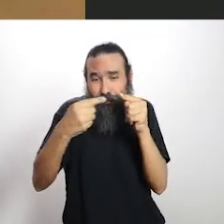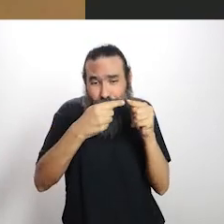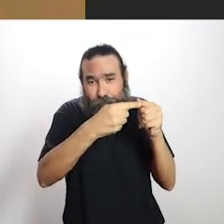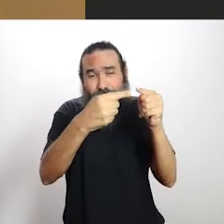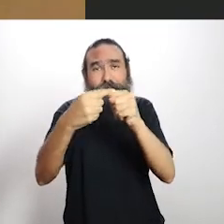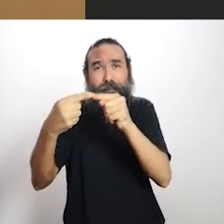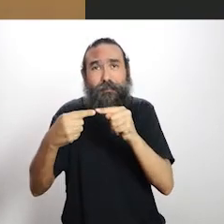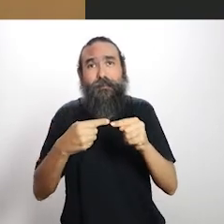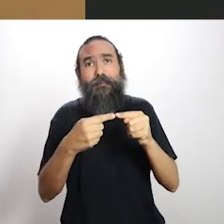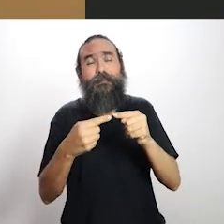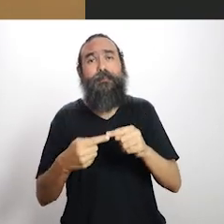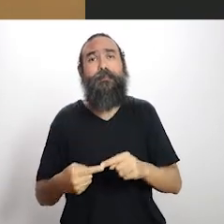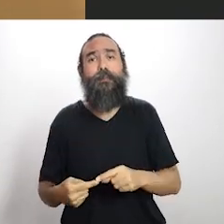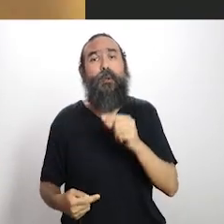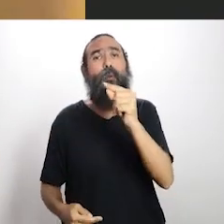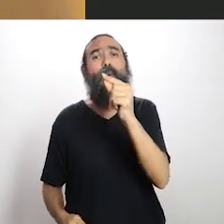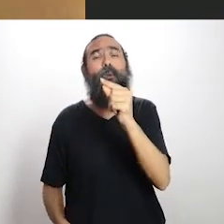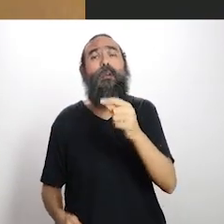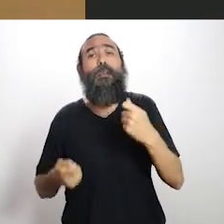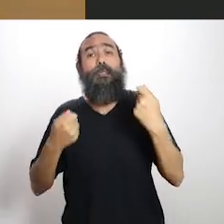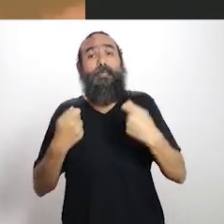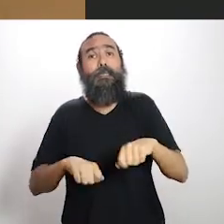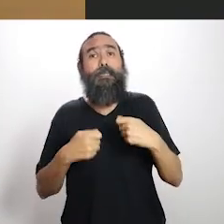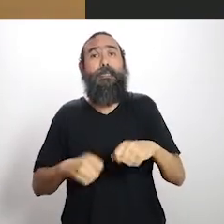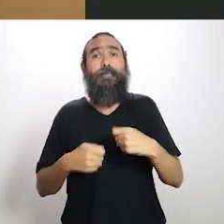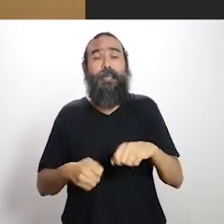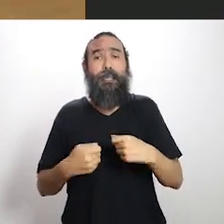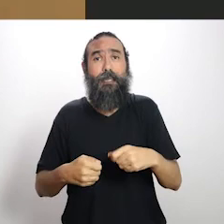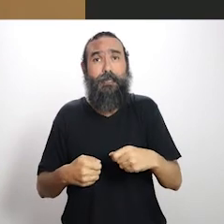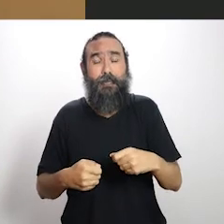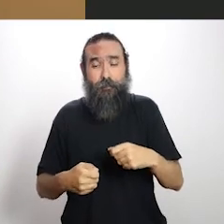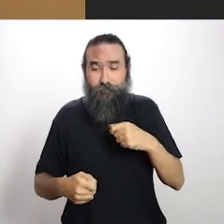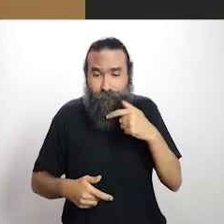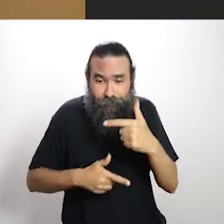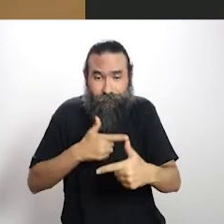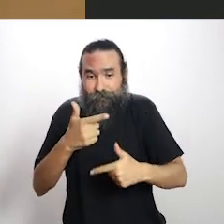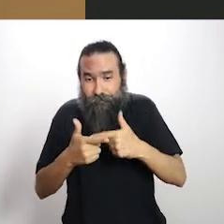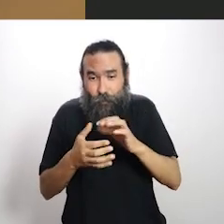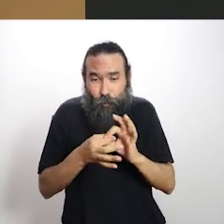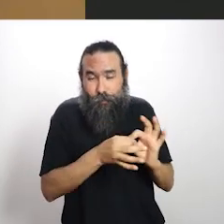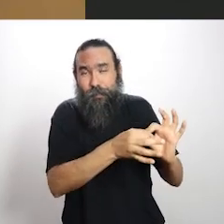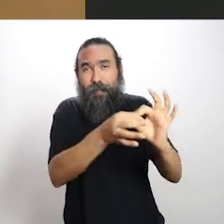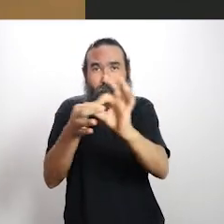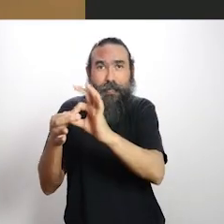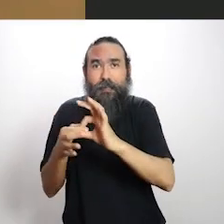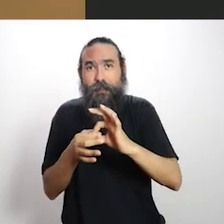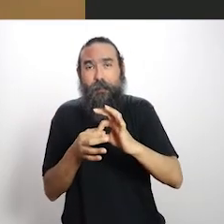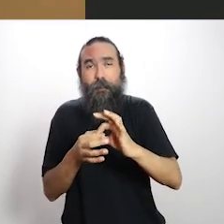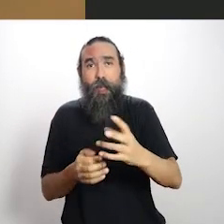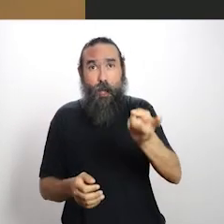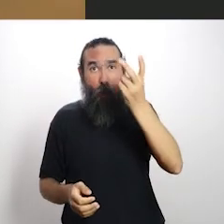ser muito importante para fiscalizar não podemos permitir de jeito nenhum que seja